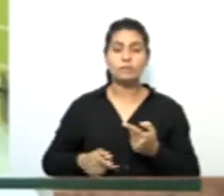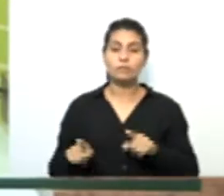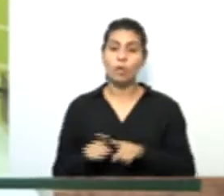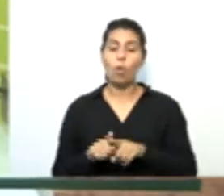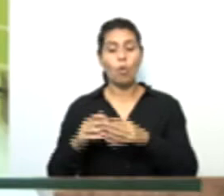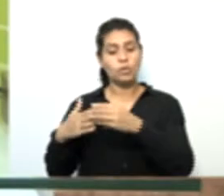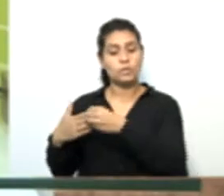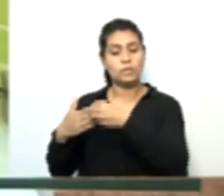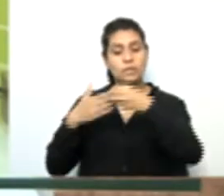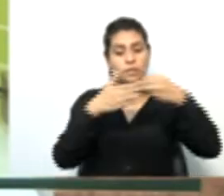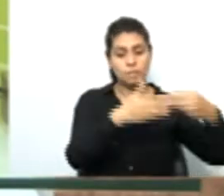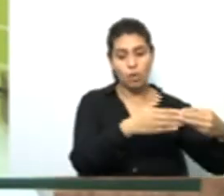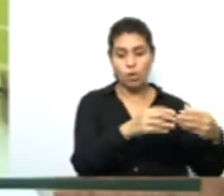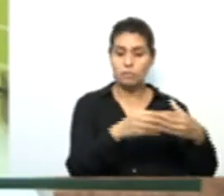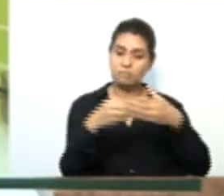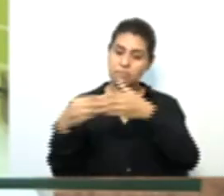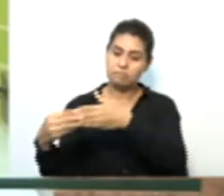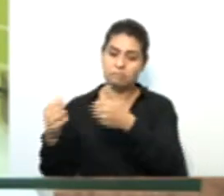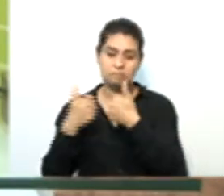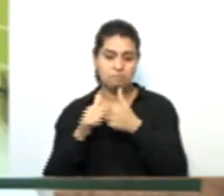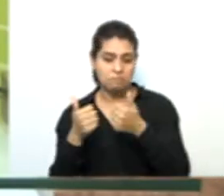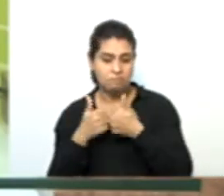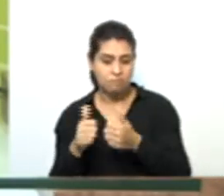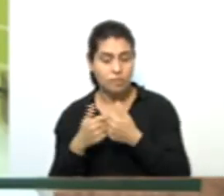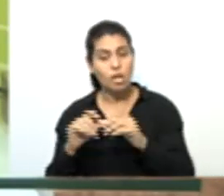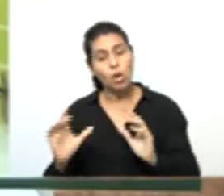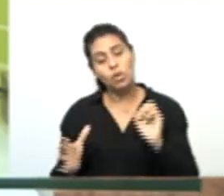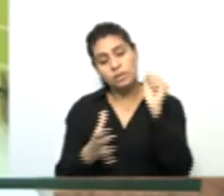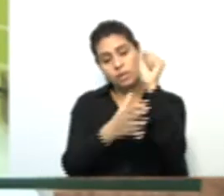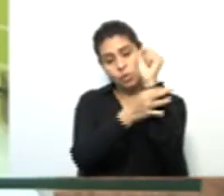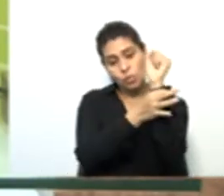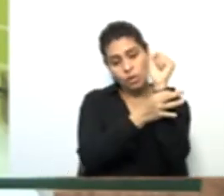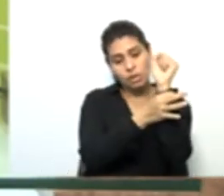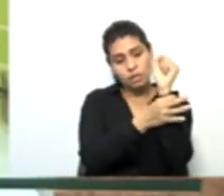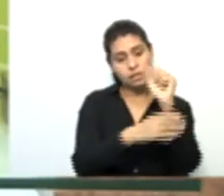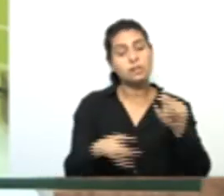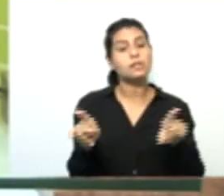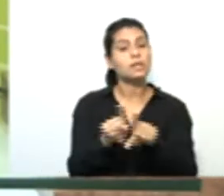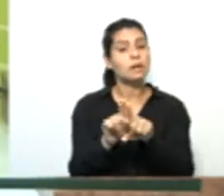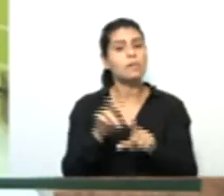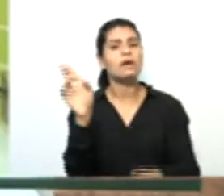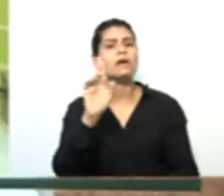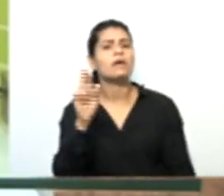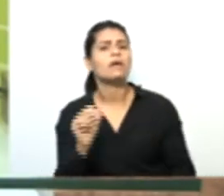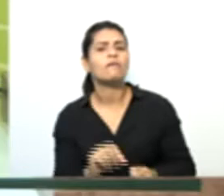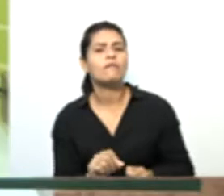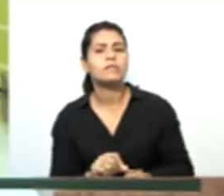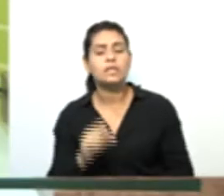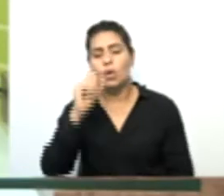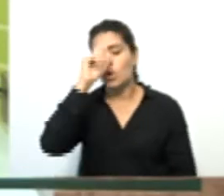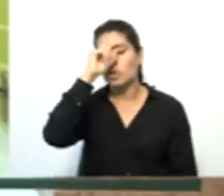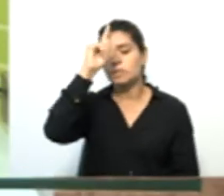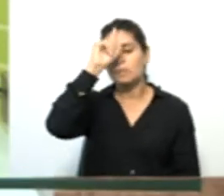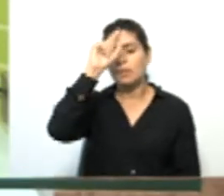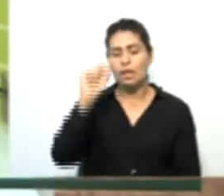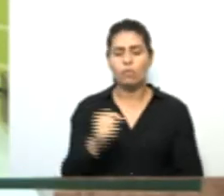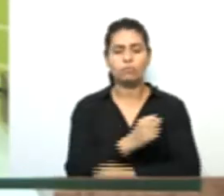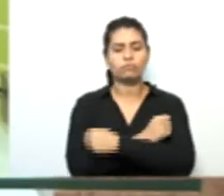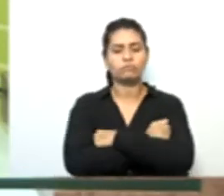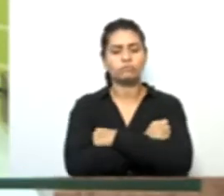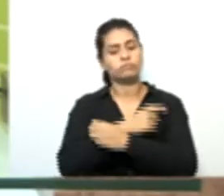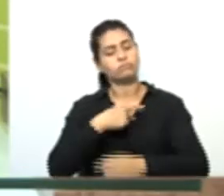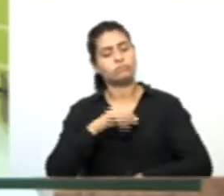de transporte, terceirizar serviços de segurança. Quem vai fazer essa segurança no hospital ou essa